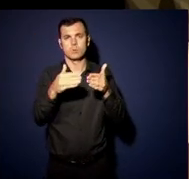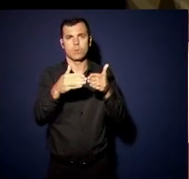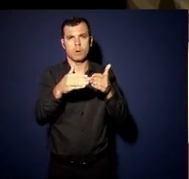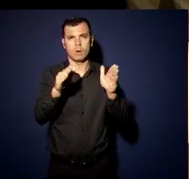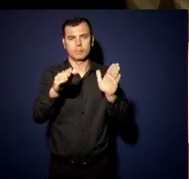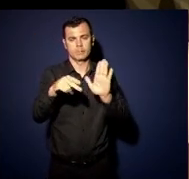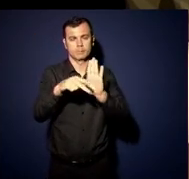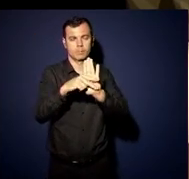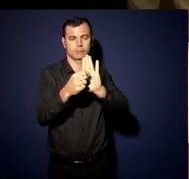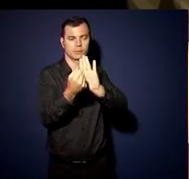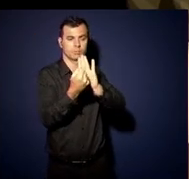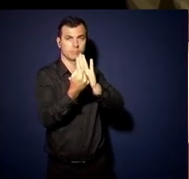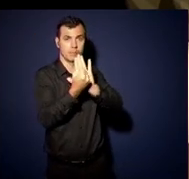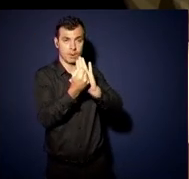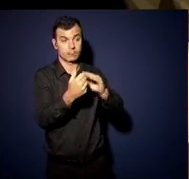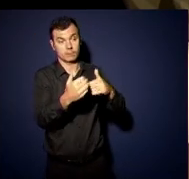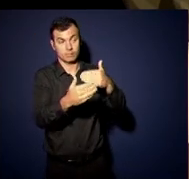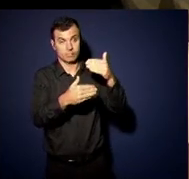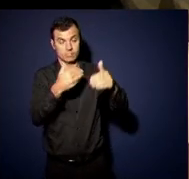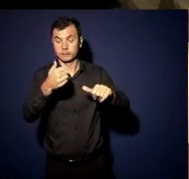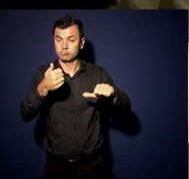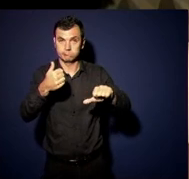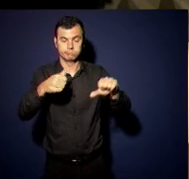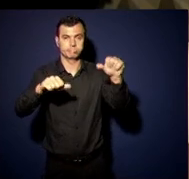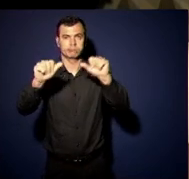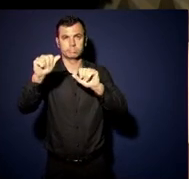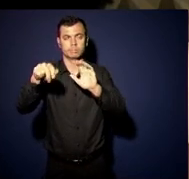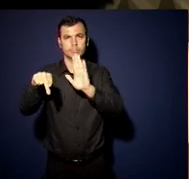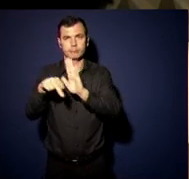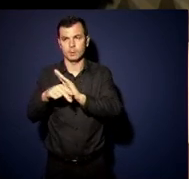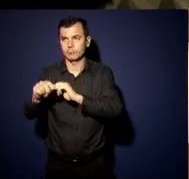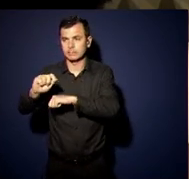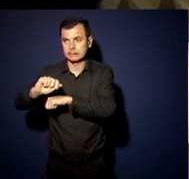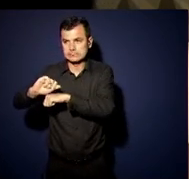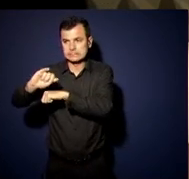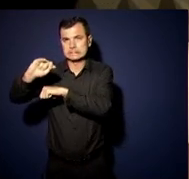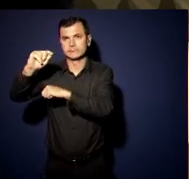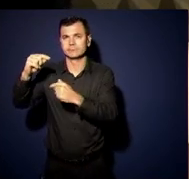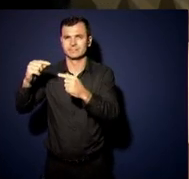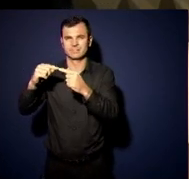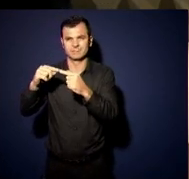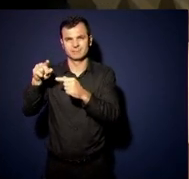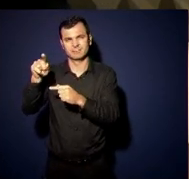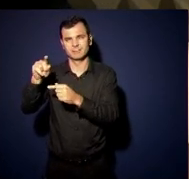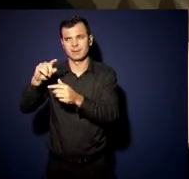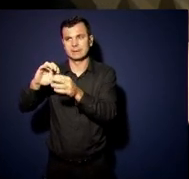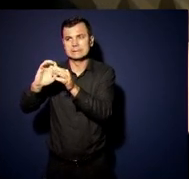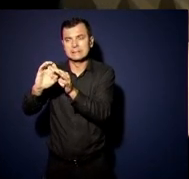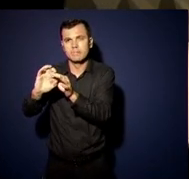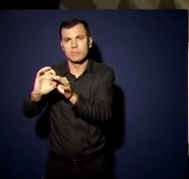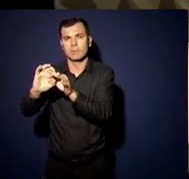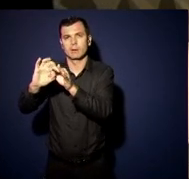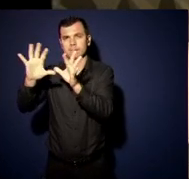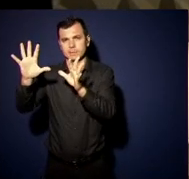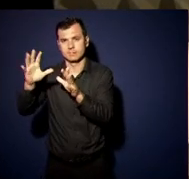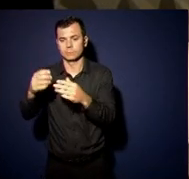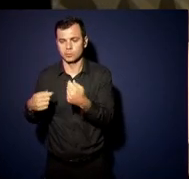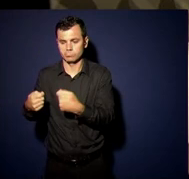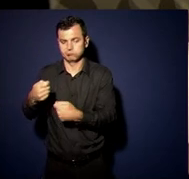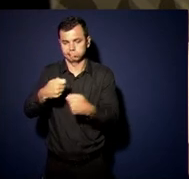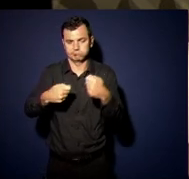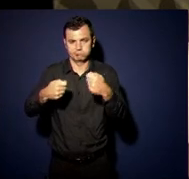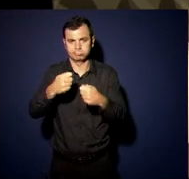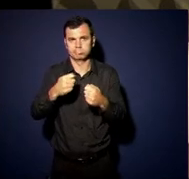vai ser um processo revolucionário para o mercado de capitais e para esse processo de democratização para que cada vez mais o mercado de capitais